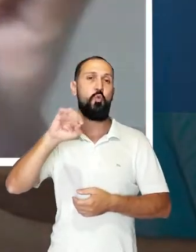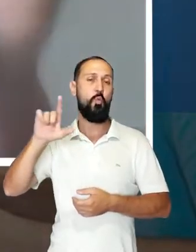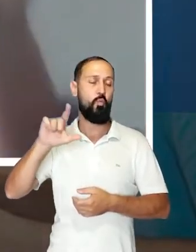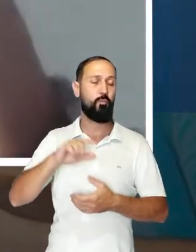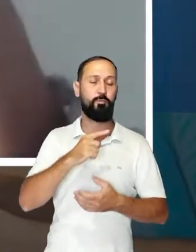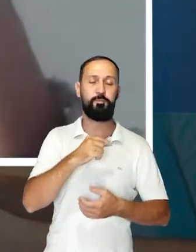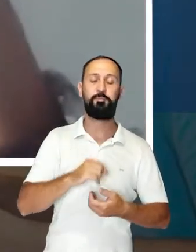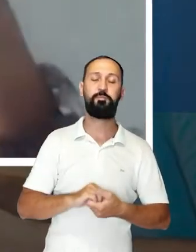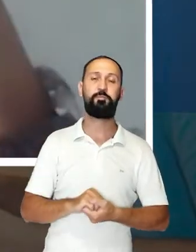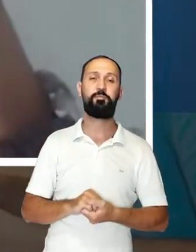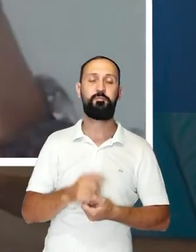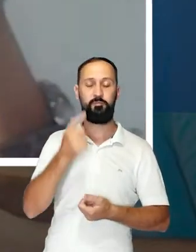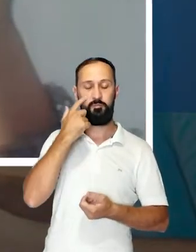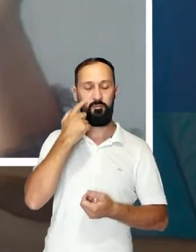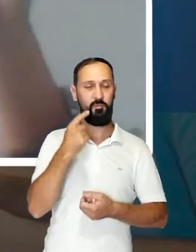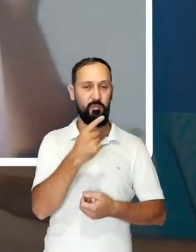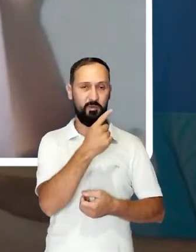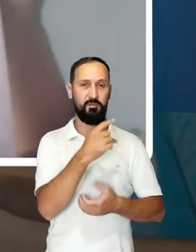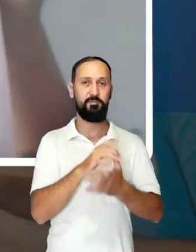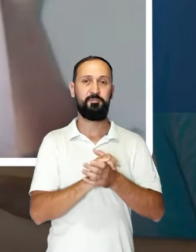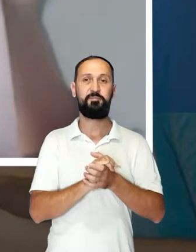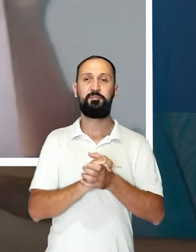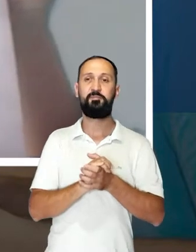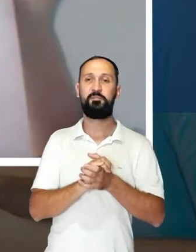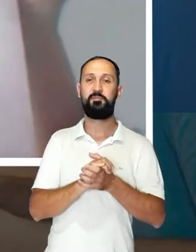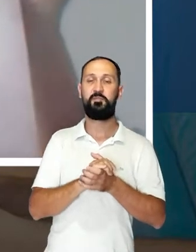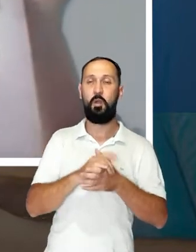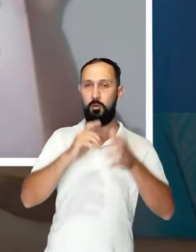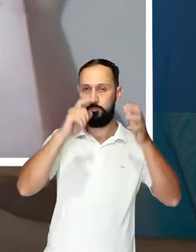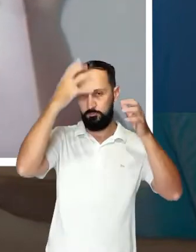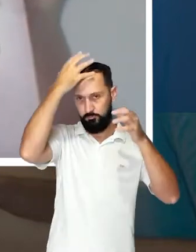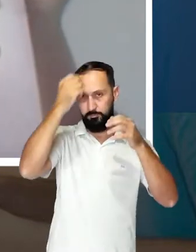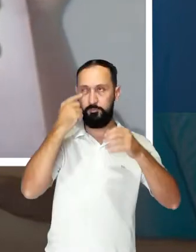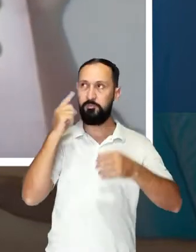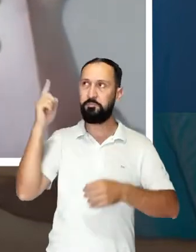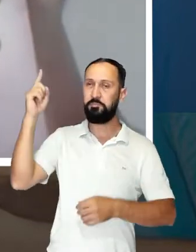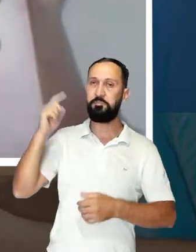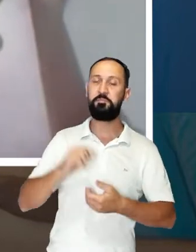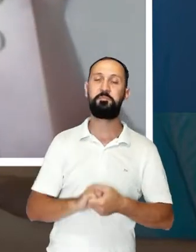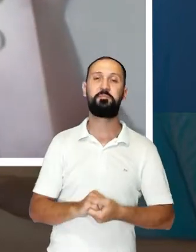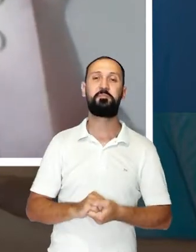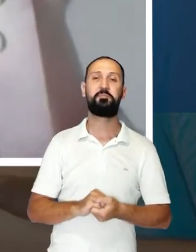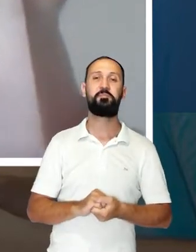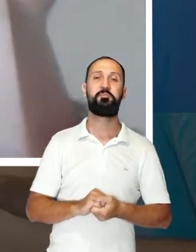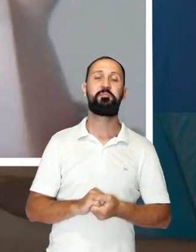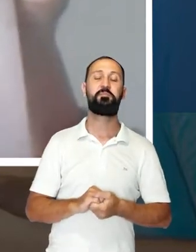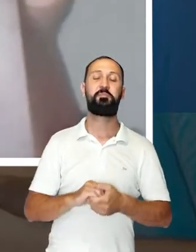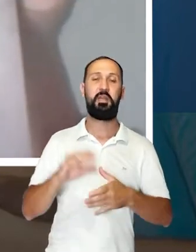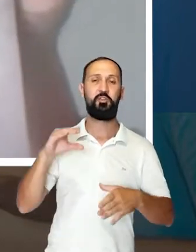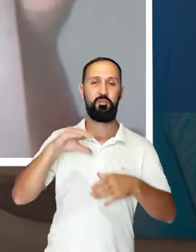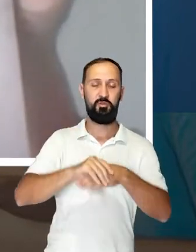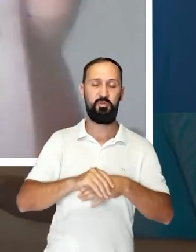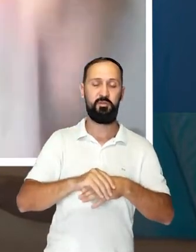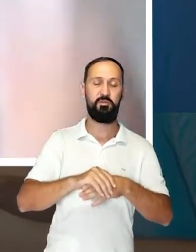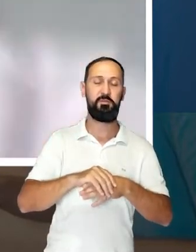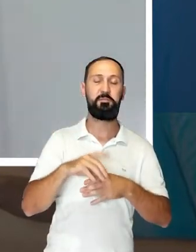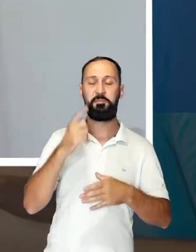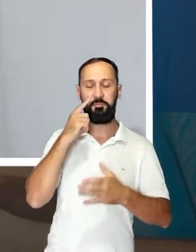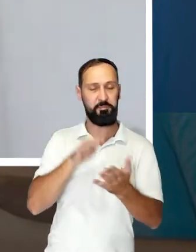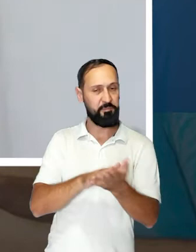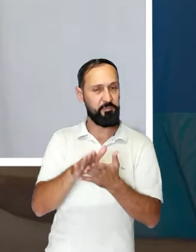aqui, né? Sherlock Holmes em A Maldição do Rochedo, né? Pela editora